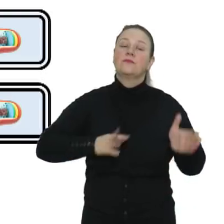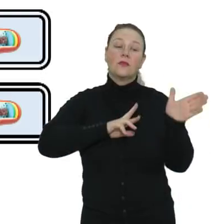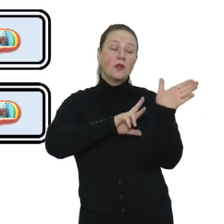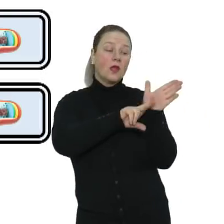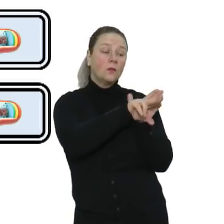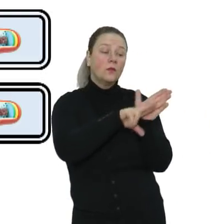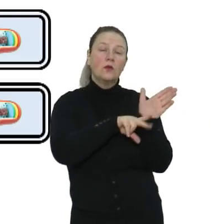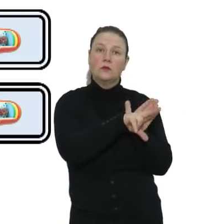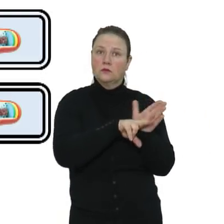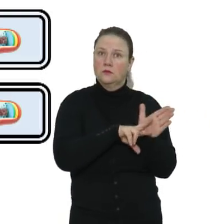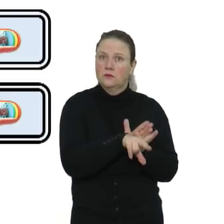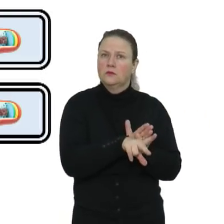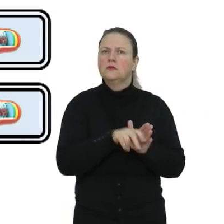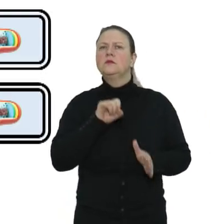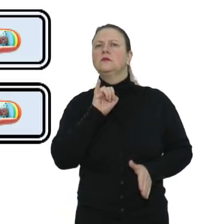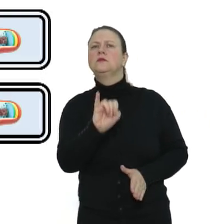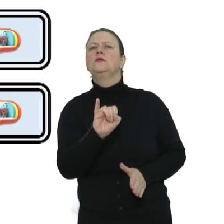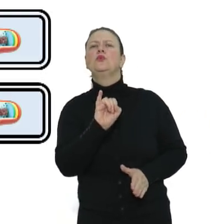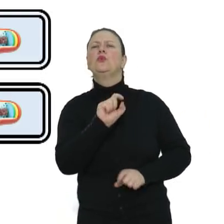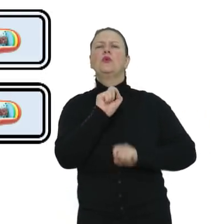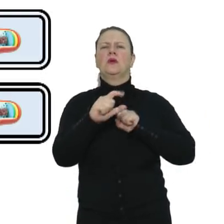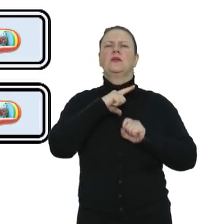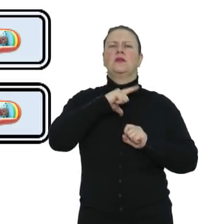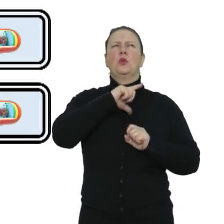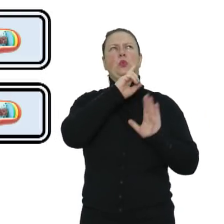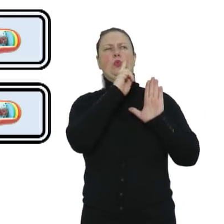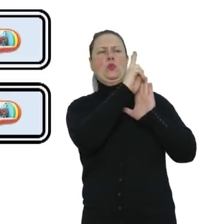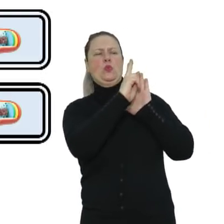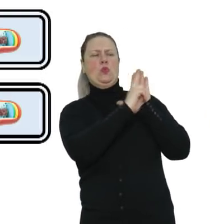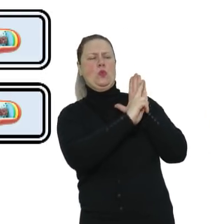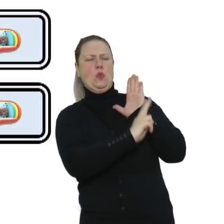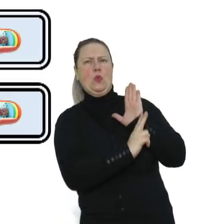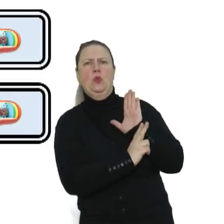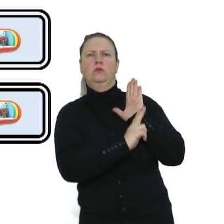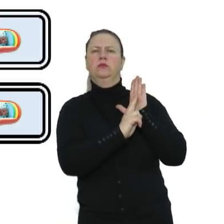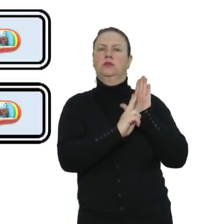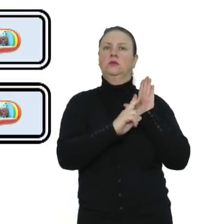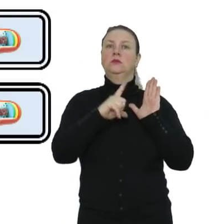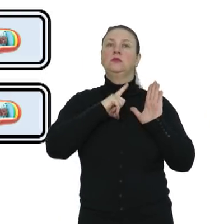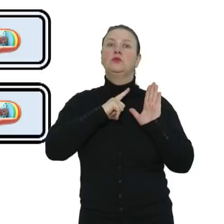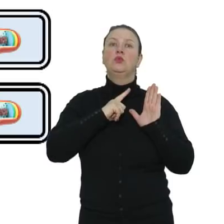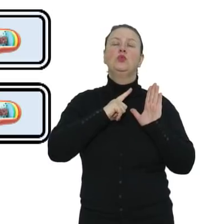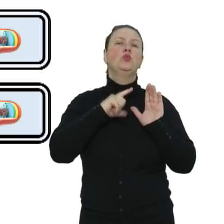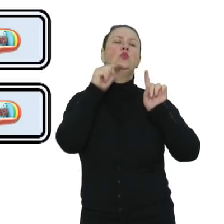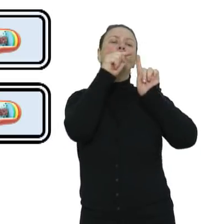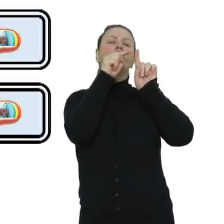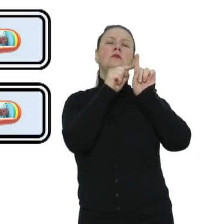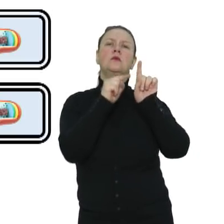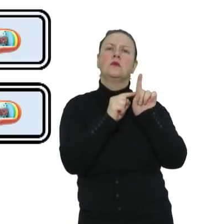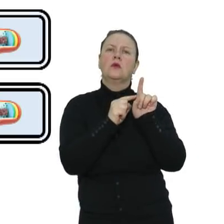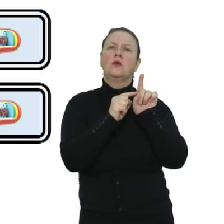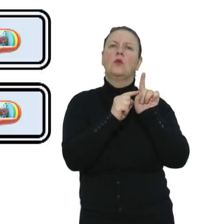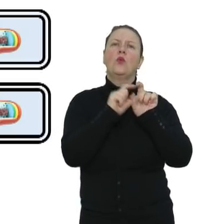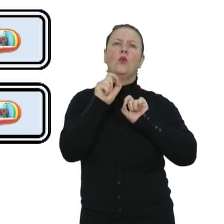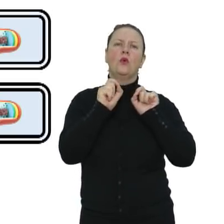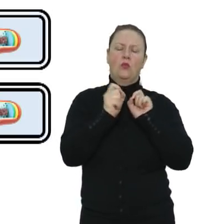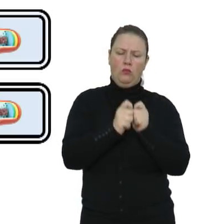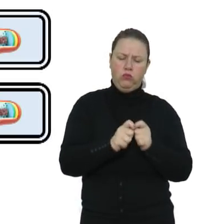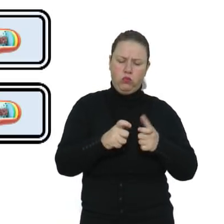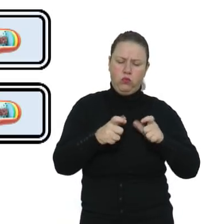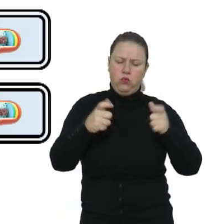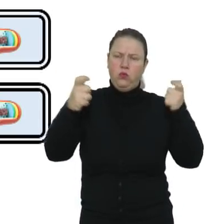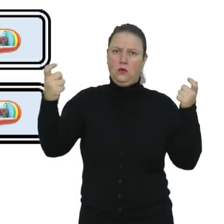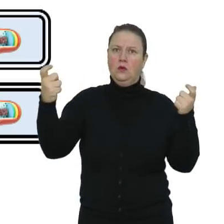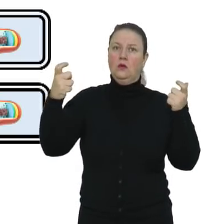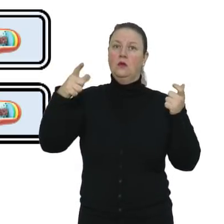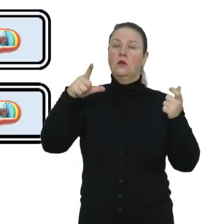biologia. Cisparidade, divisão binária ou bipartição é um tipo de reprodução assexuada